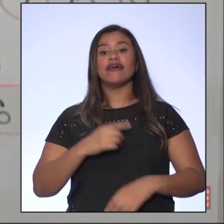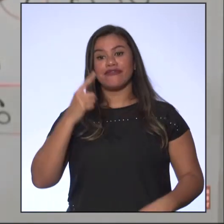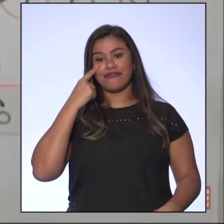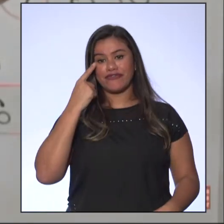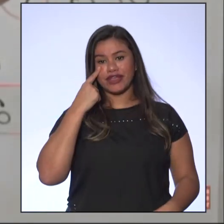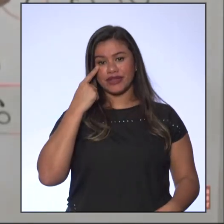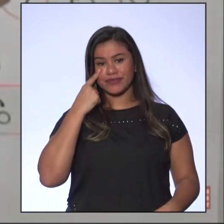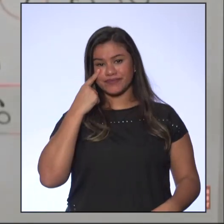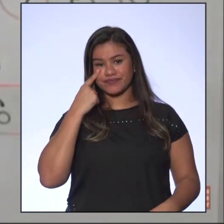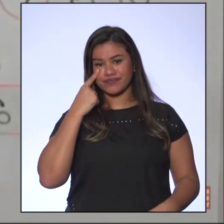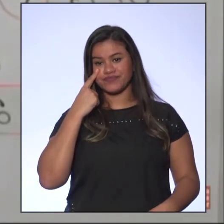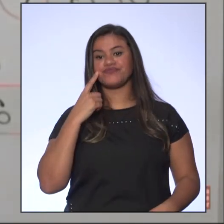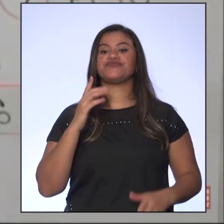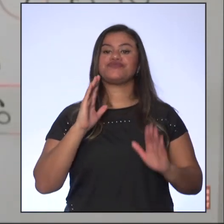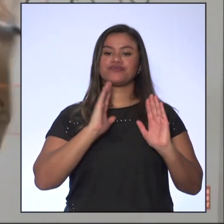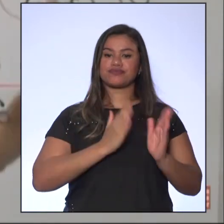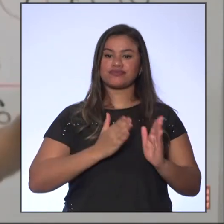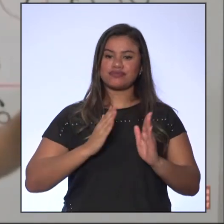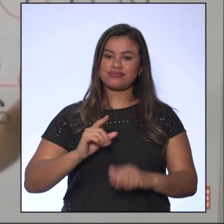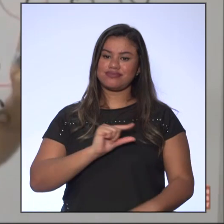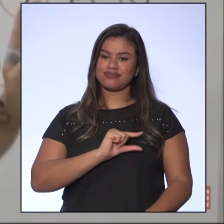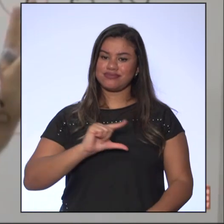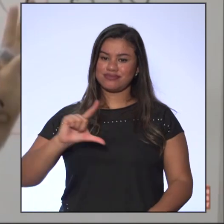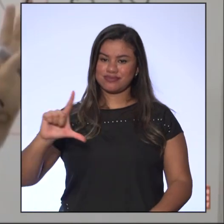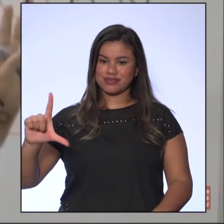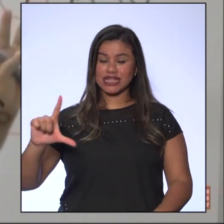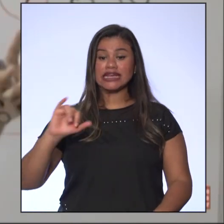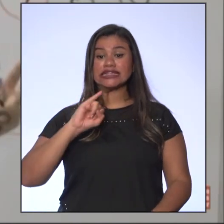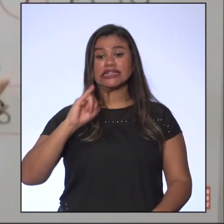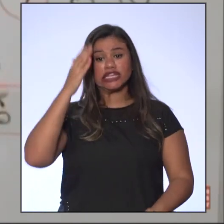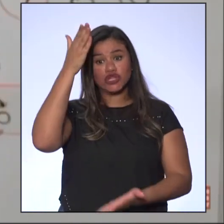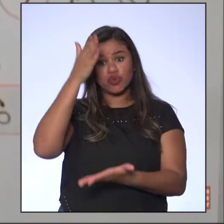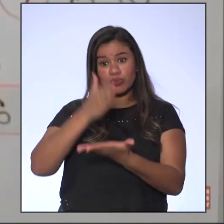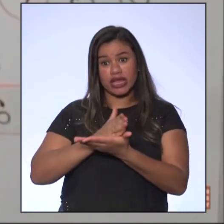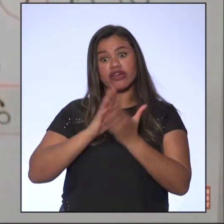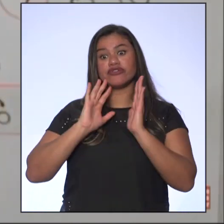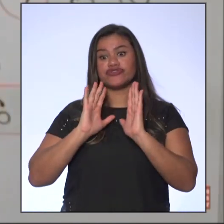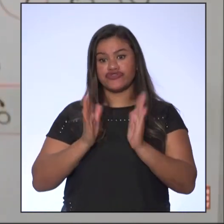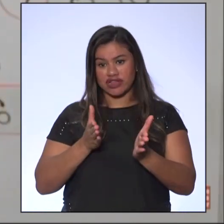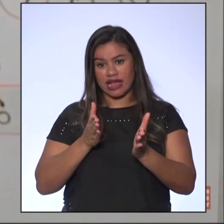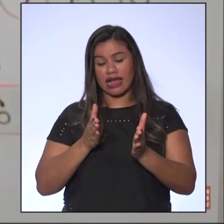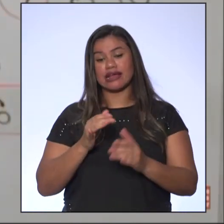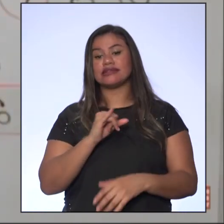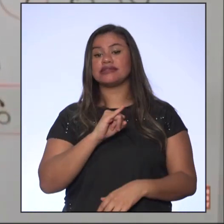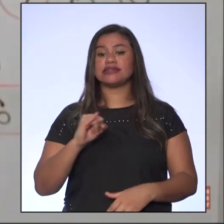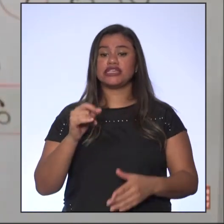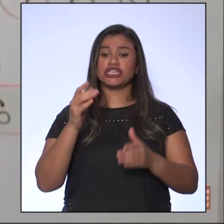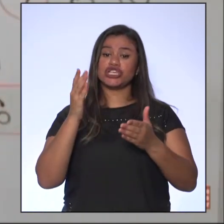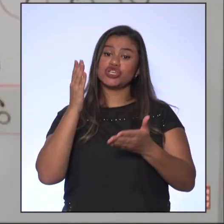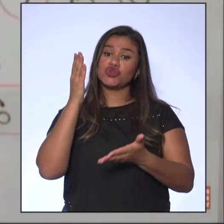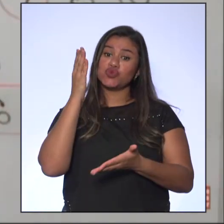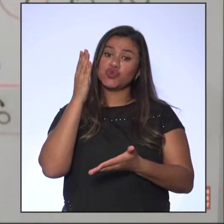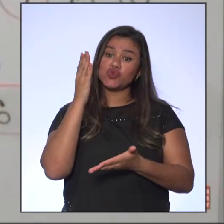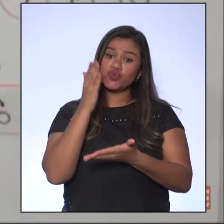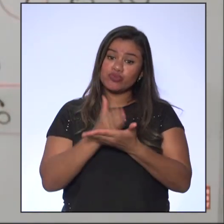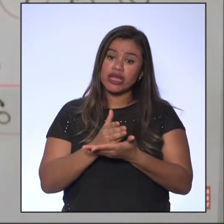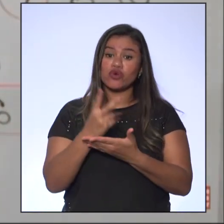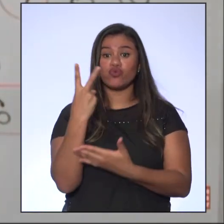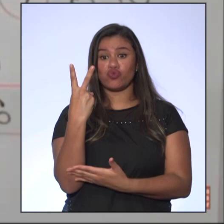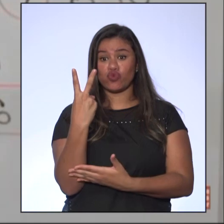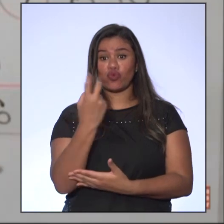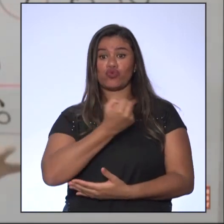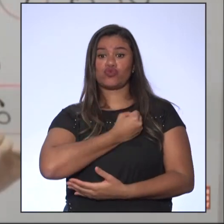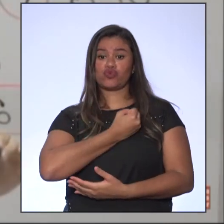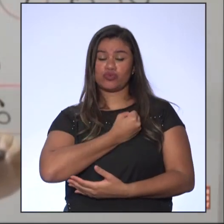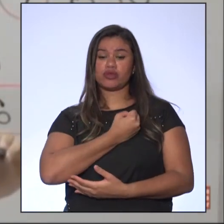um elemento no meio, ele já é a nossa mediana. Se tiver 2 números no meio, você soma e divide